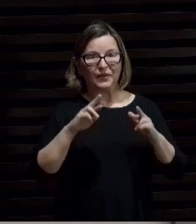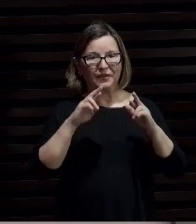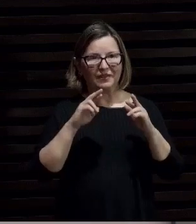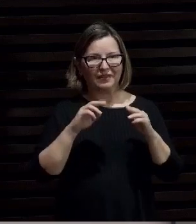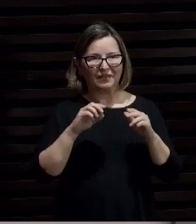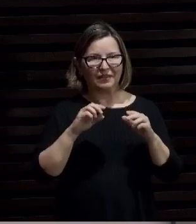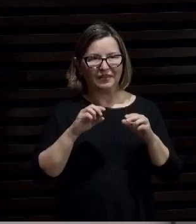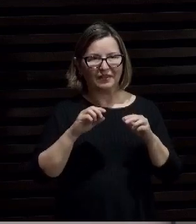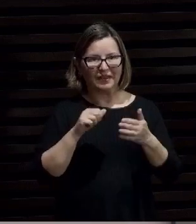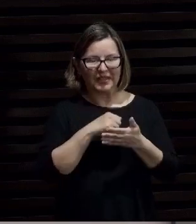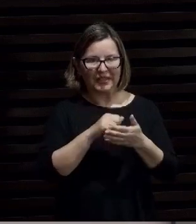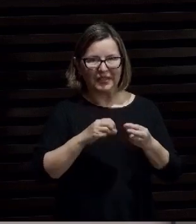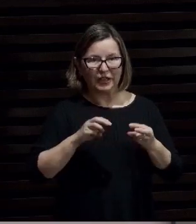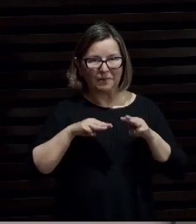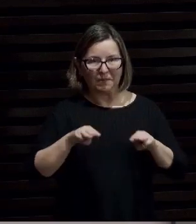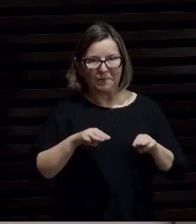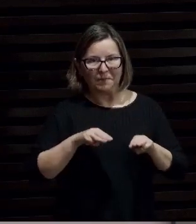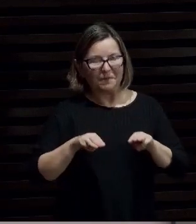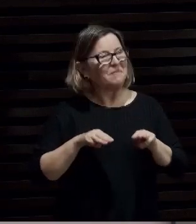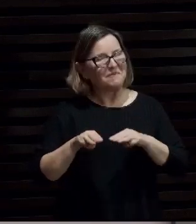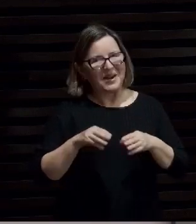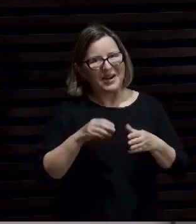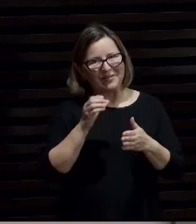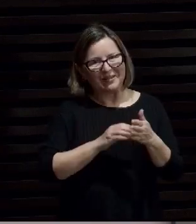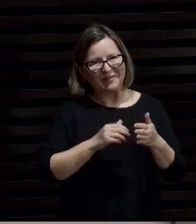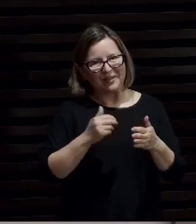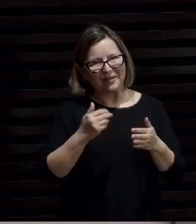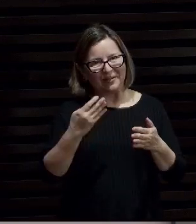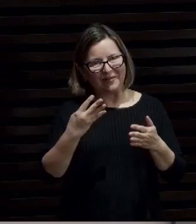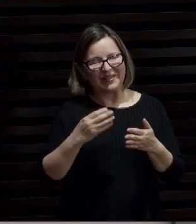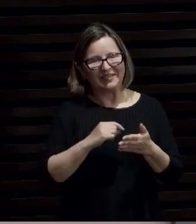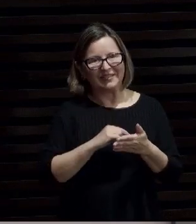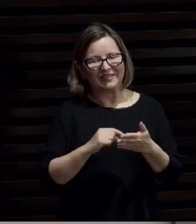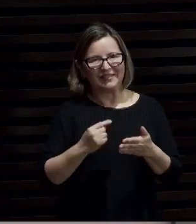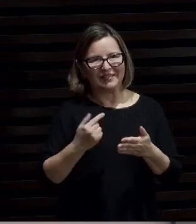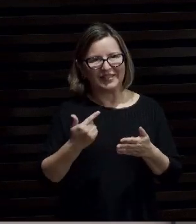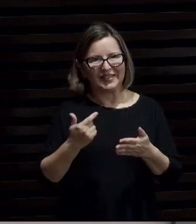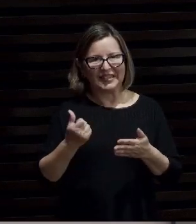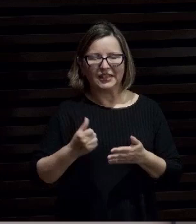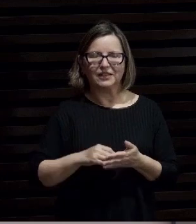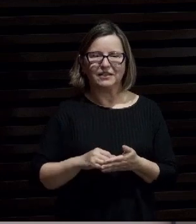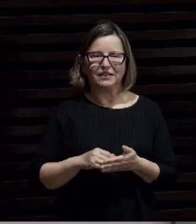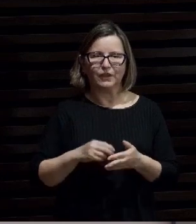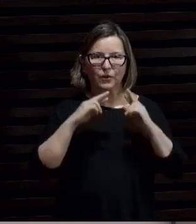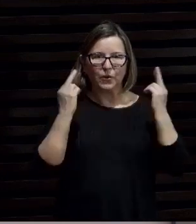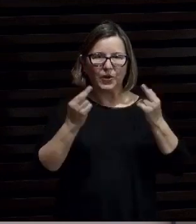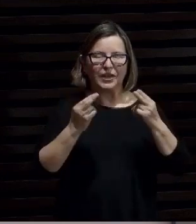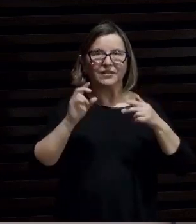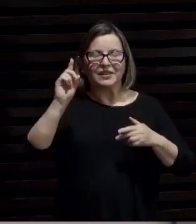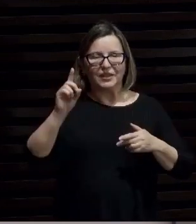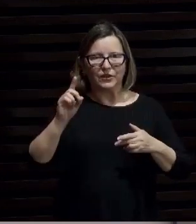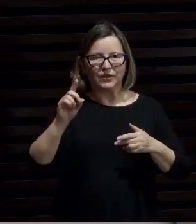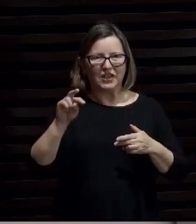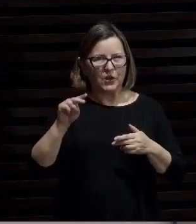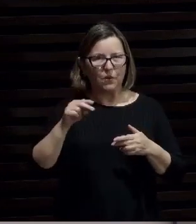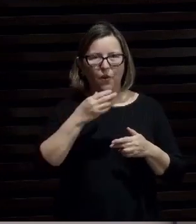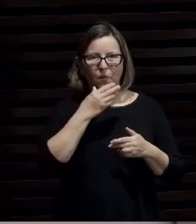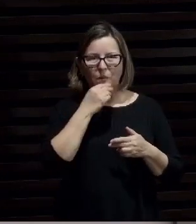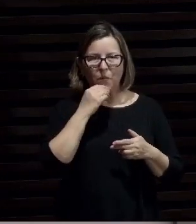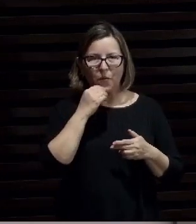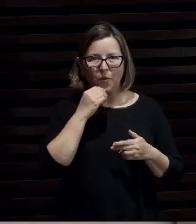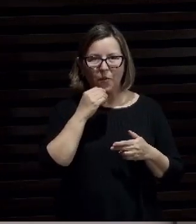Marcos 4, 26, se alguém quiser depois ler. O reino de Deus é assim como se um homem lançasse a semente à terra.